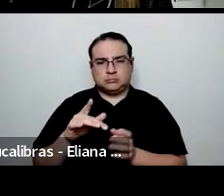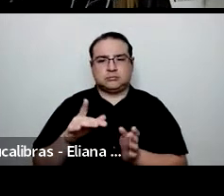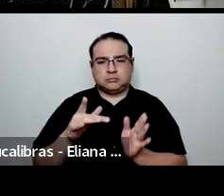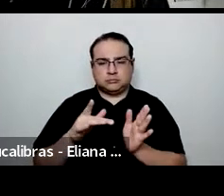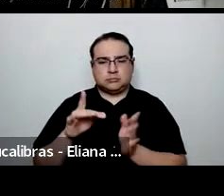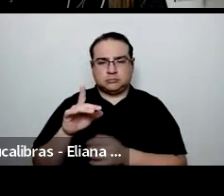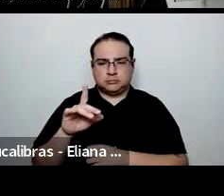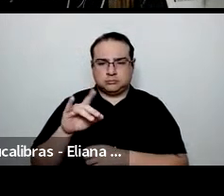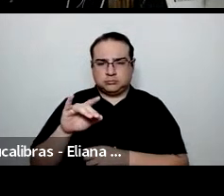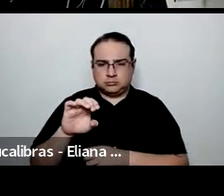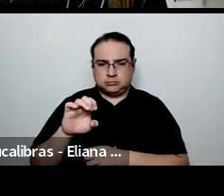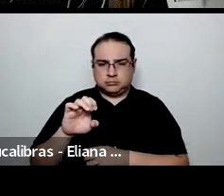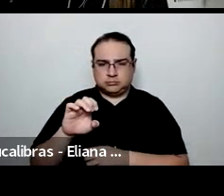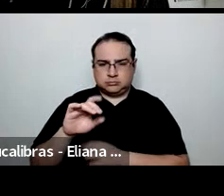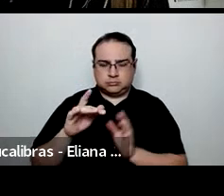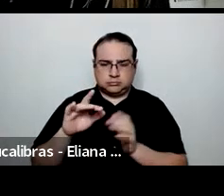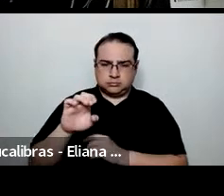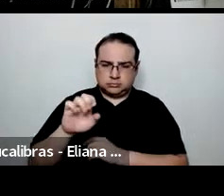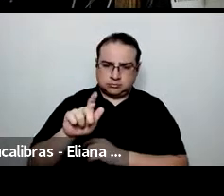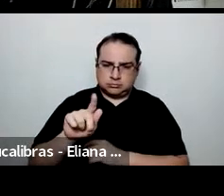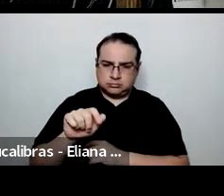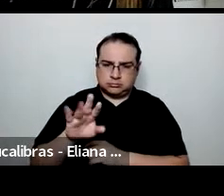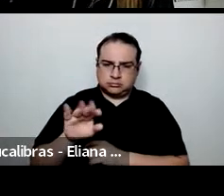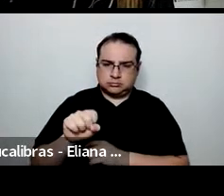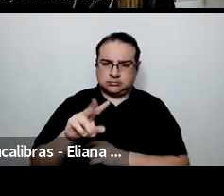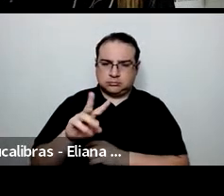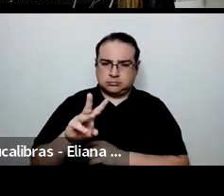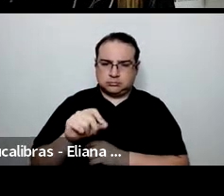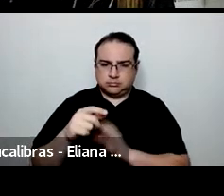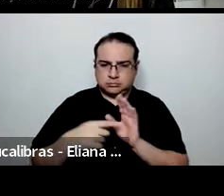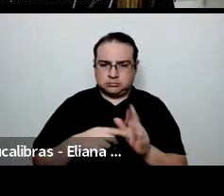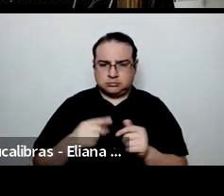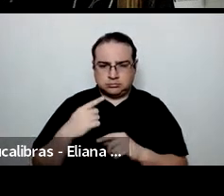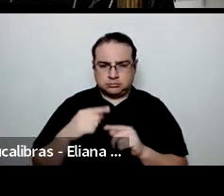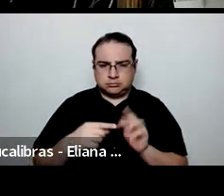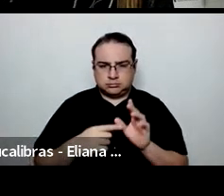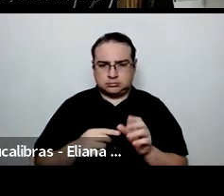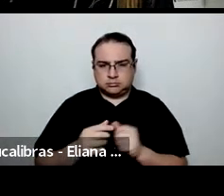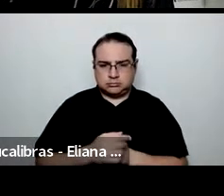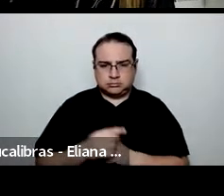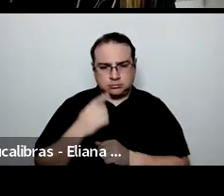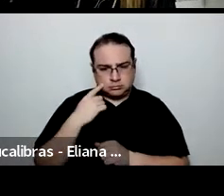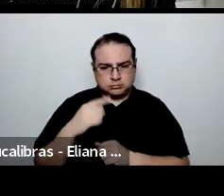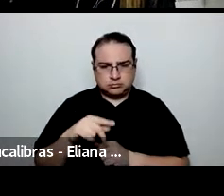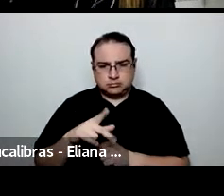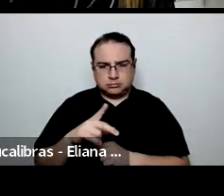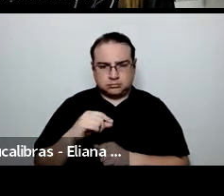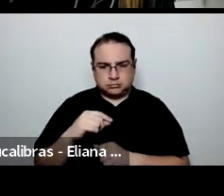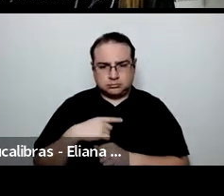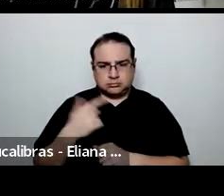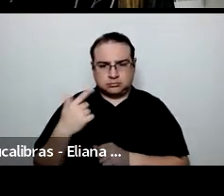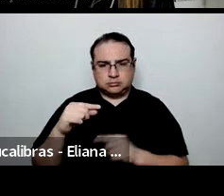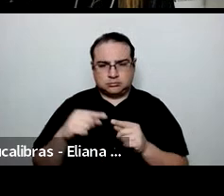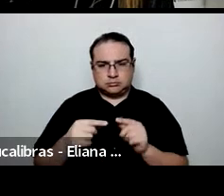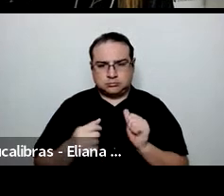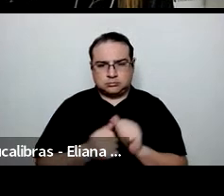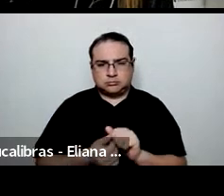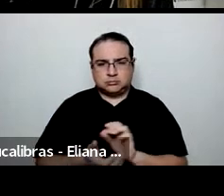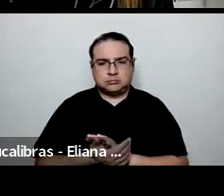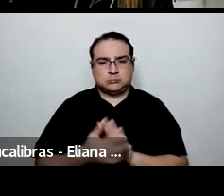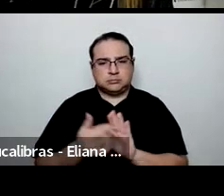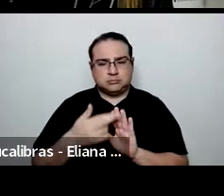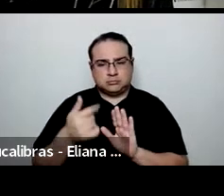2º recorrido Augusto dos Santos Chaves advogados do Dori segue Beto Magno e Jesus e outros